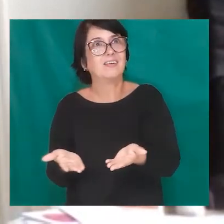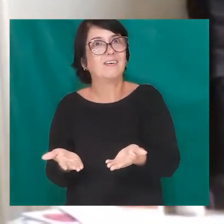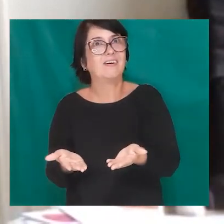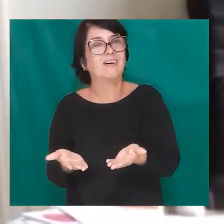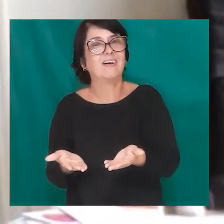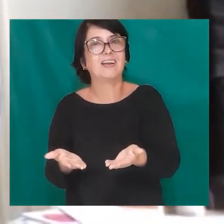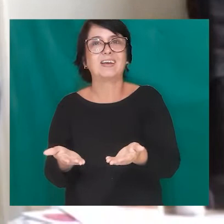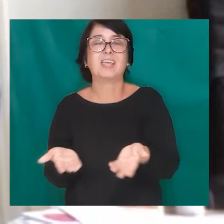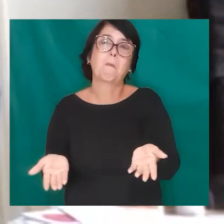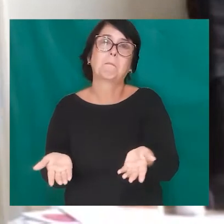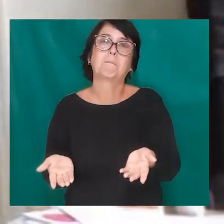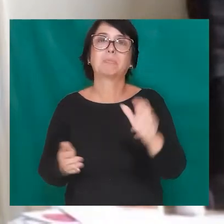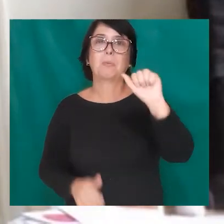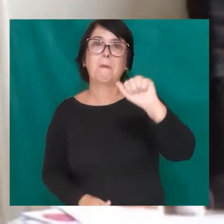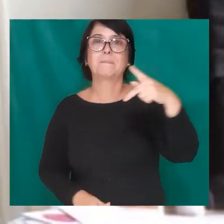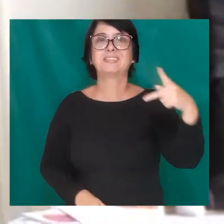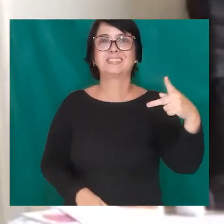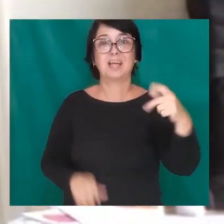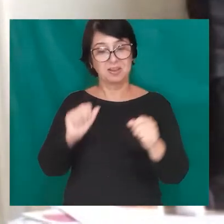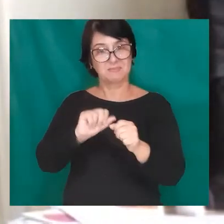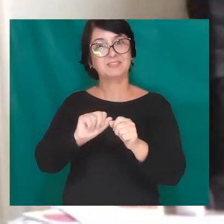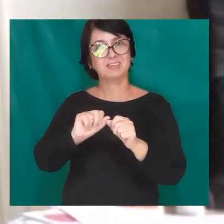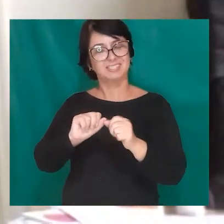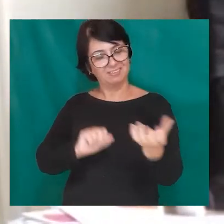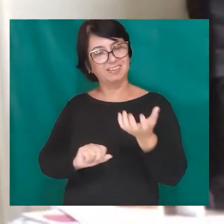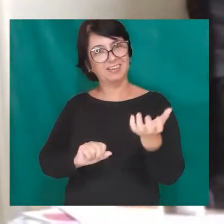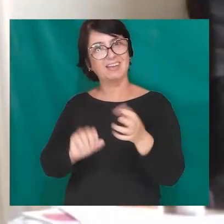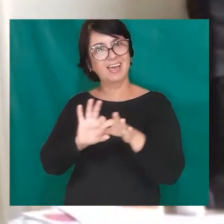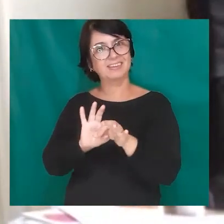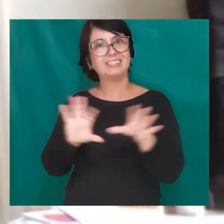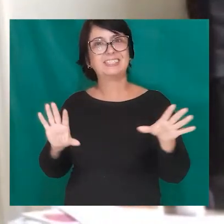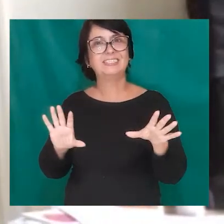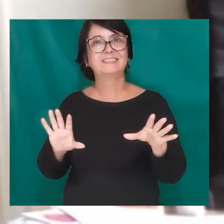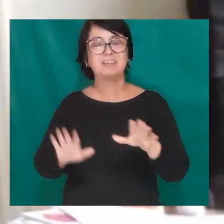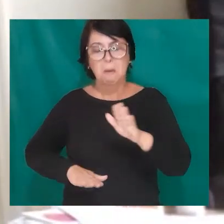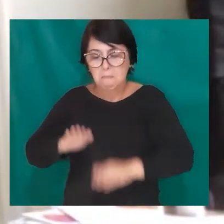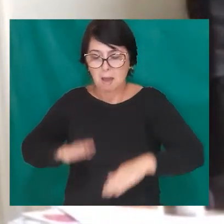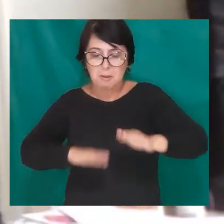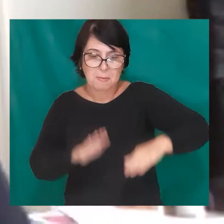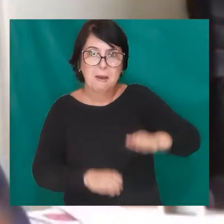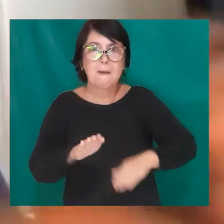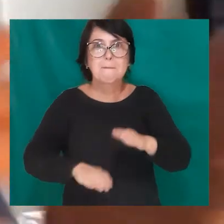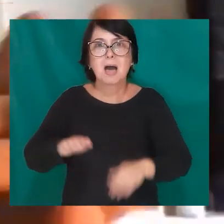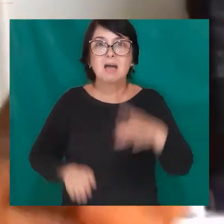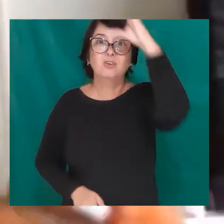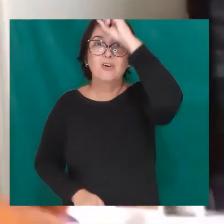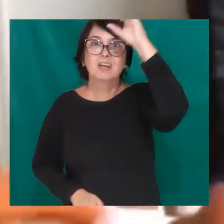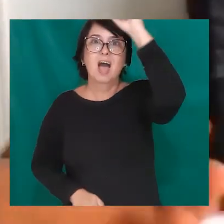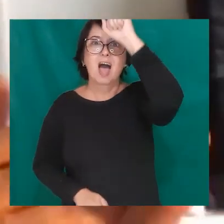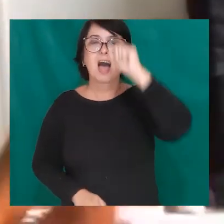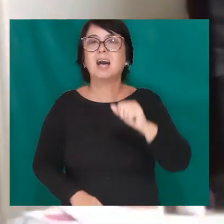já estou aposentado também, que eu posso fazer o que eu quero, eu quero tocar percussão, quero aprender a tocar